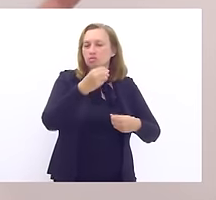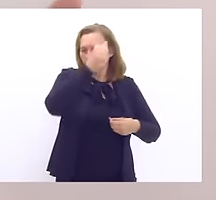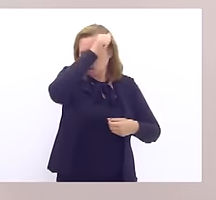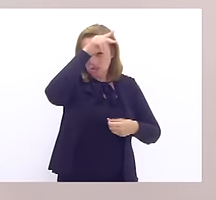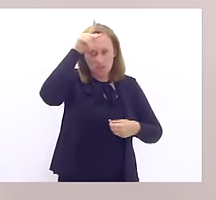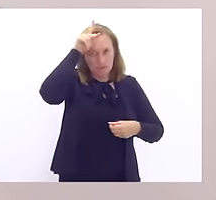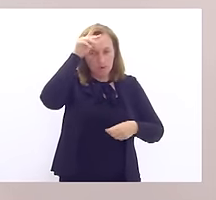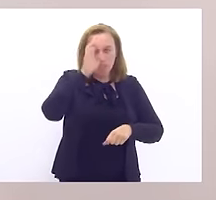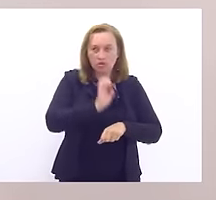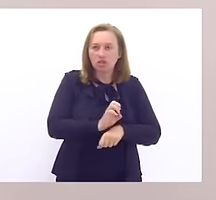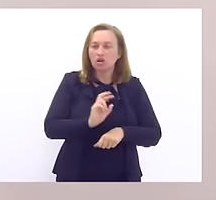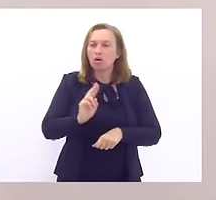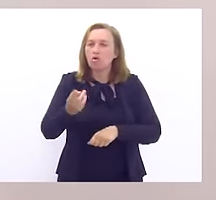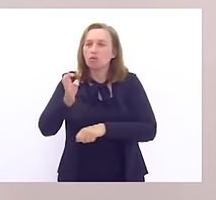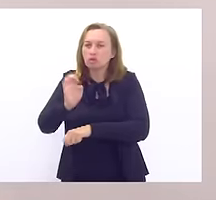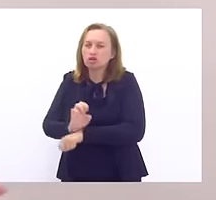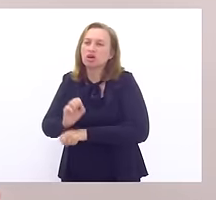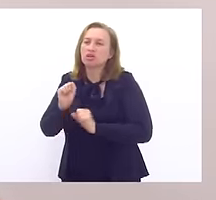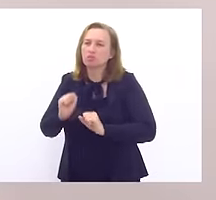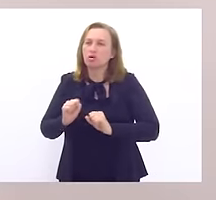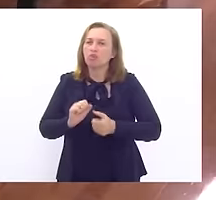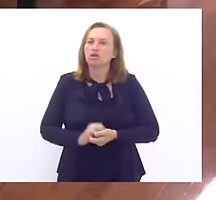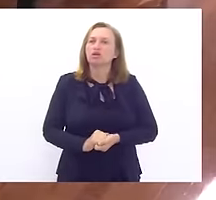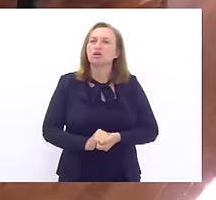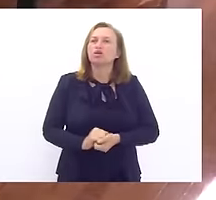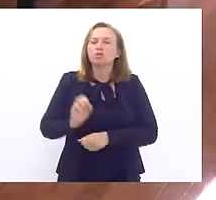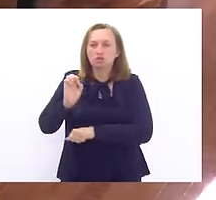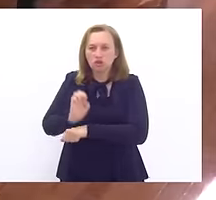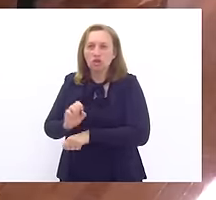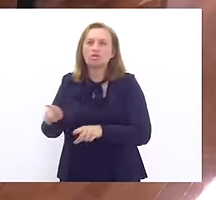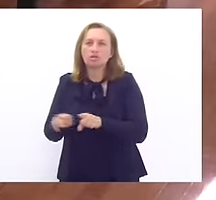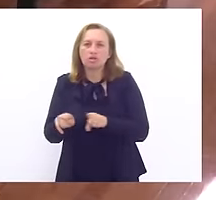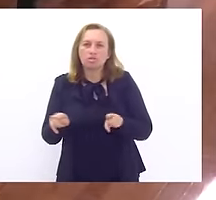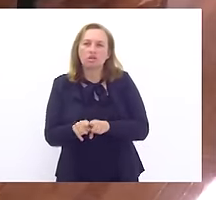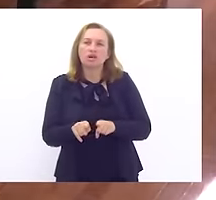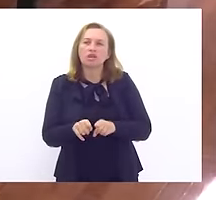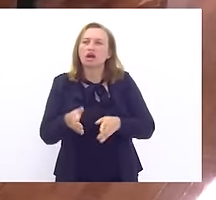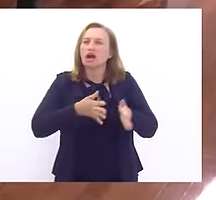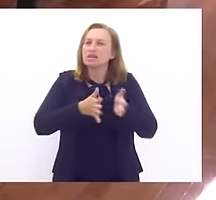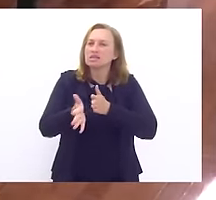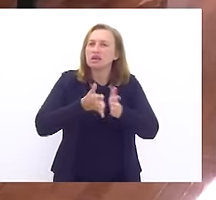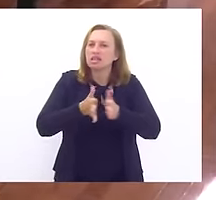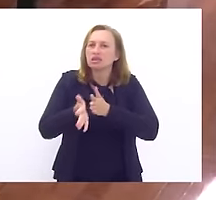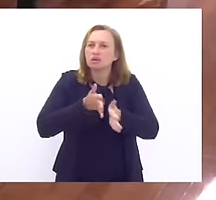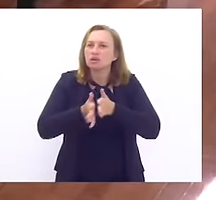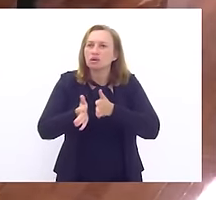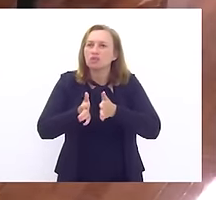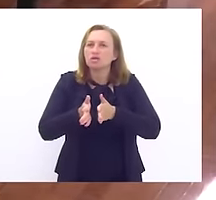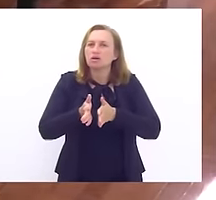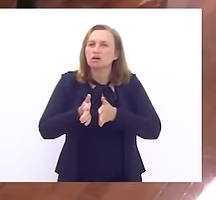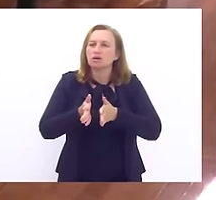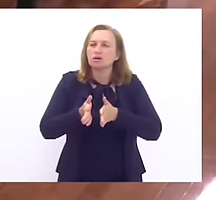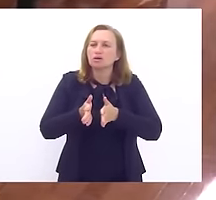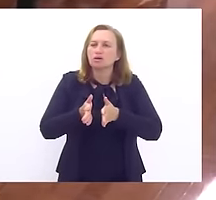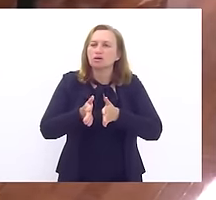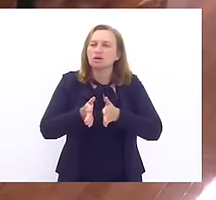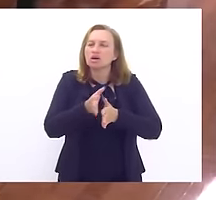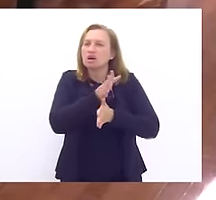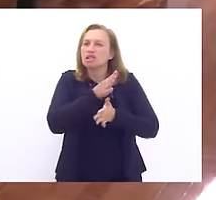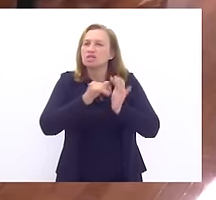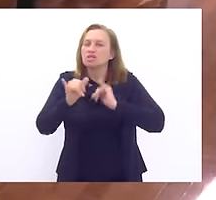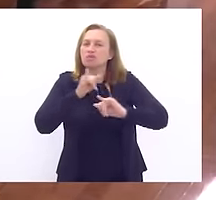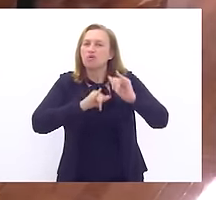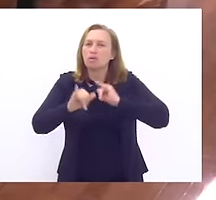ou estado também pode delegar sua competência para Municipal inclusive sobre acesso a a a dados